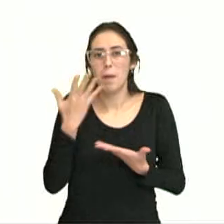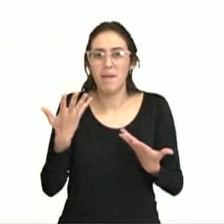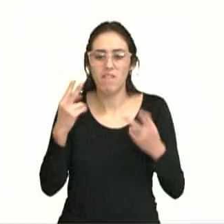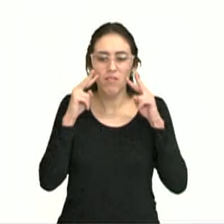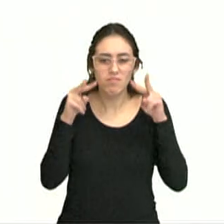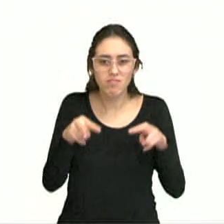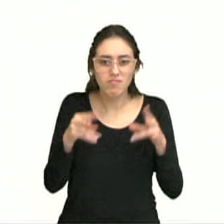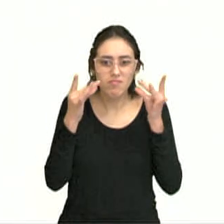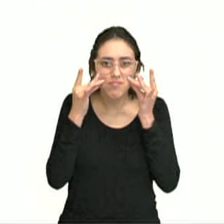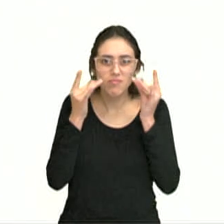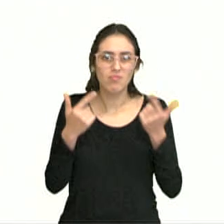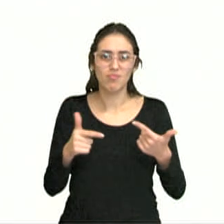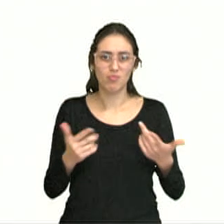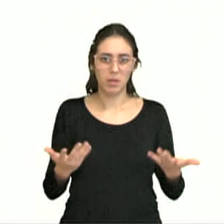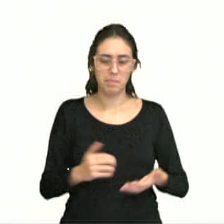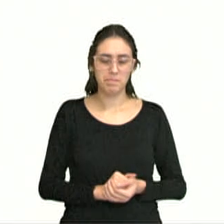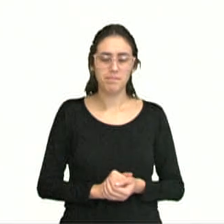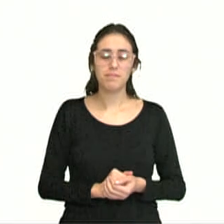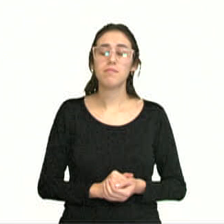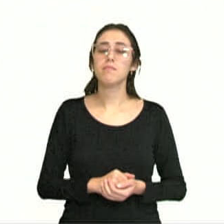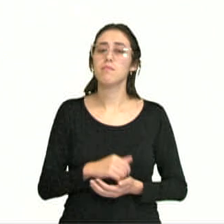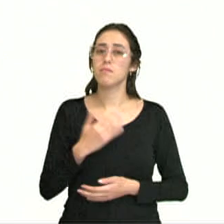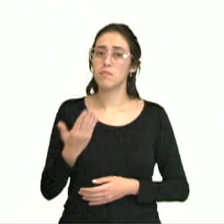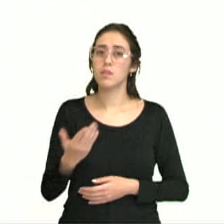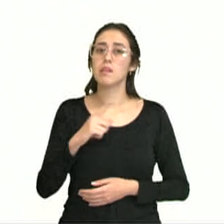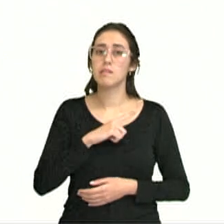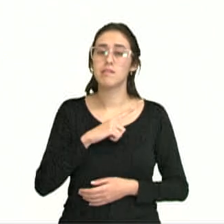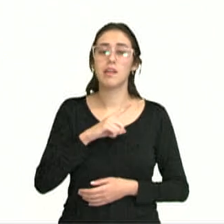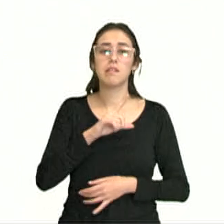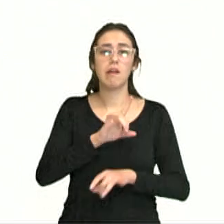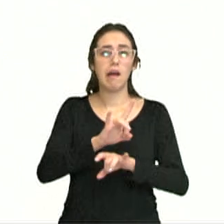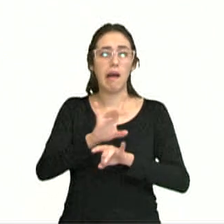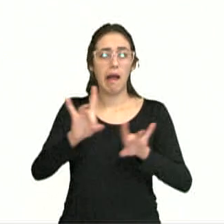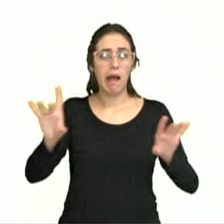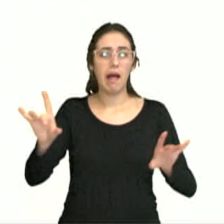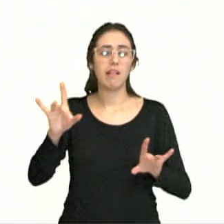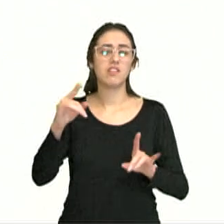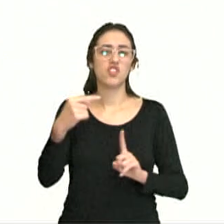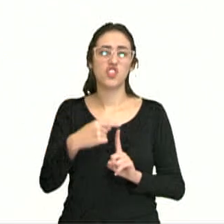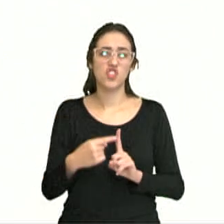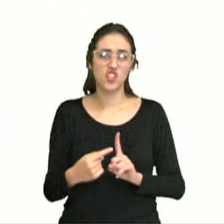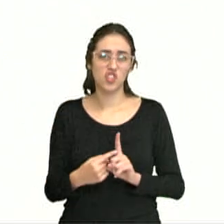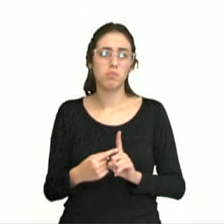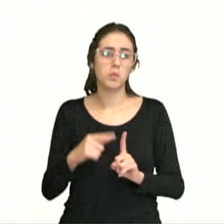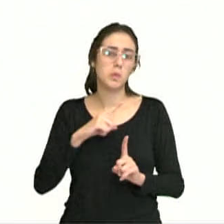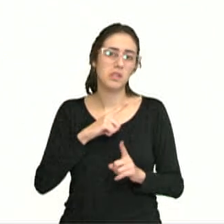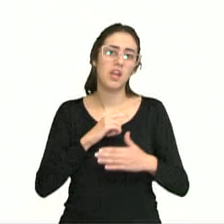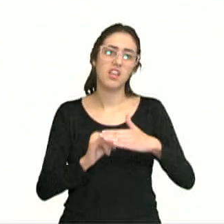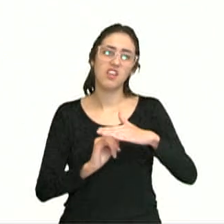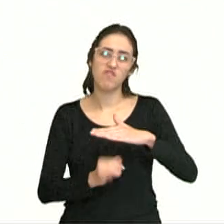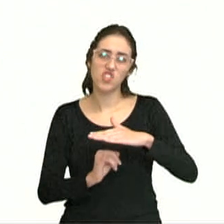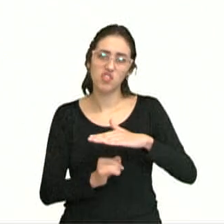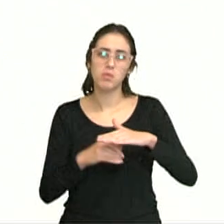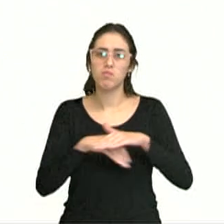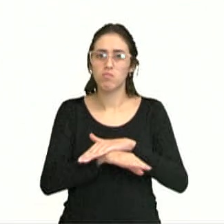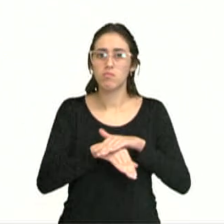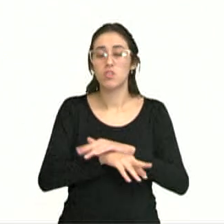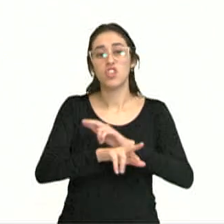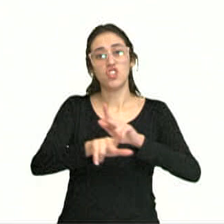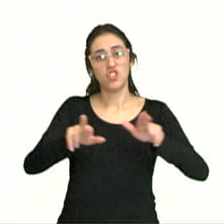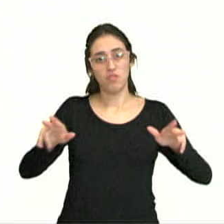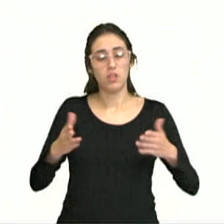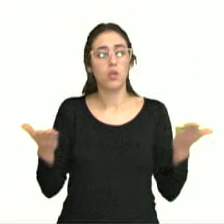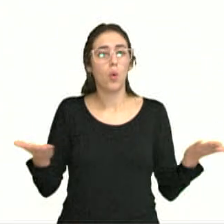tangíveis. Assim, é correto deduzir que cada tipo de ativo terá um rendimento diferente, como a gente já comentou. Aqui